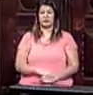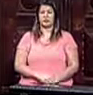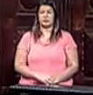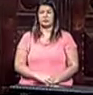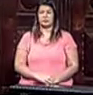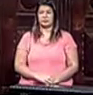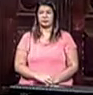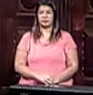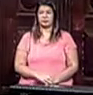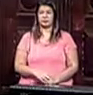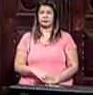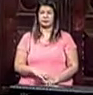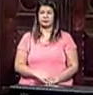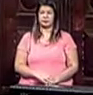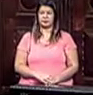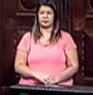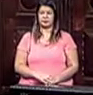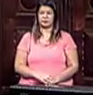Peguei o telefone,